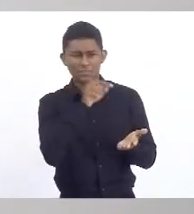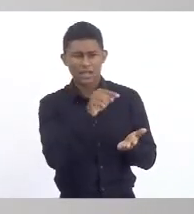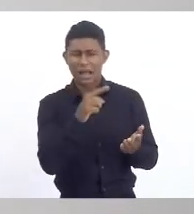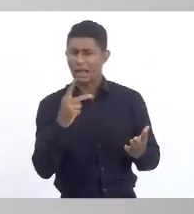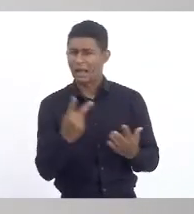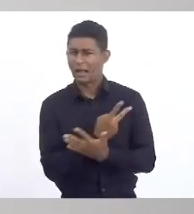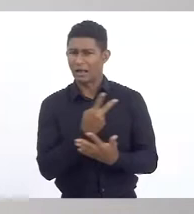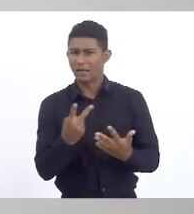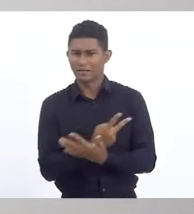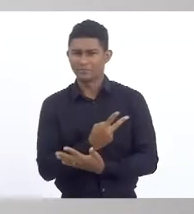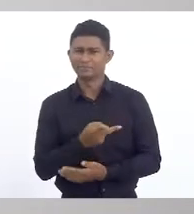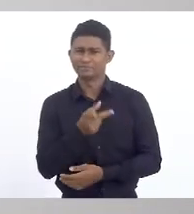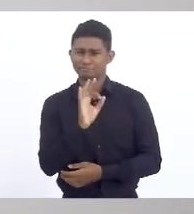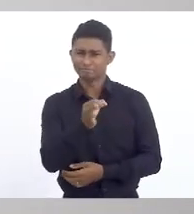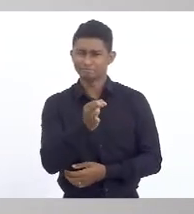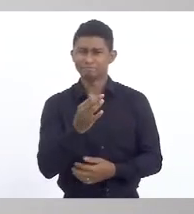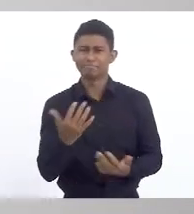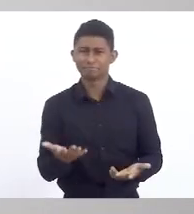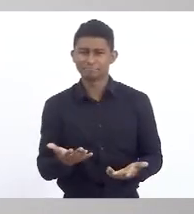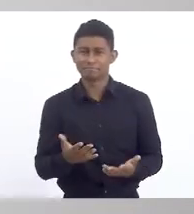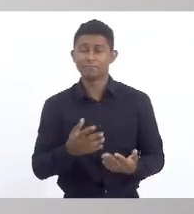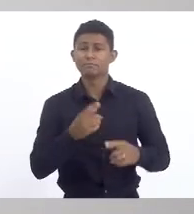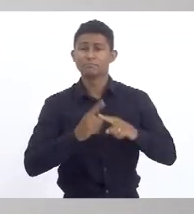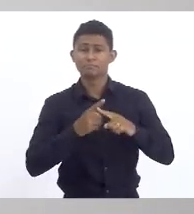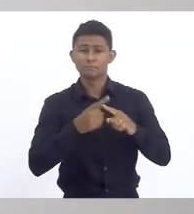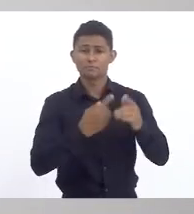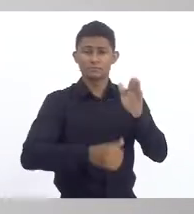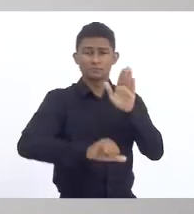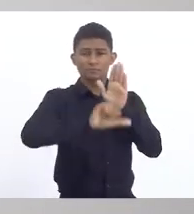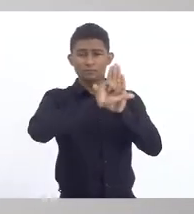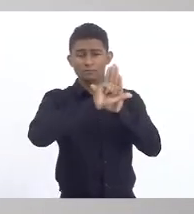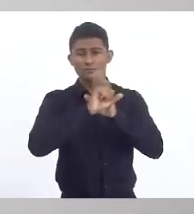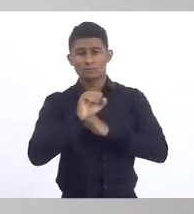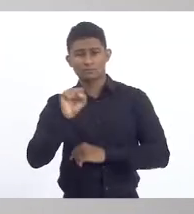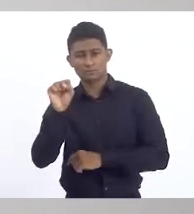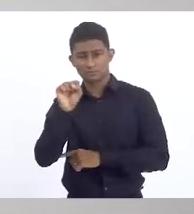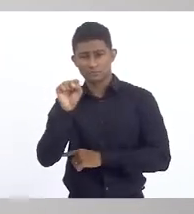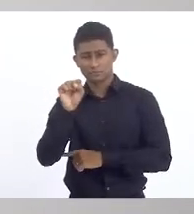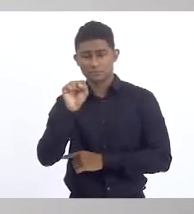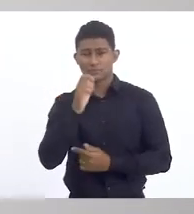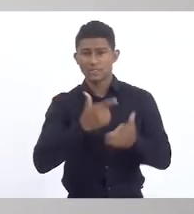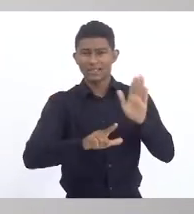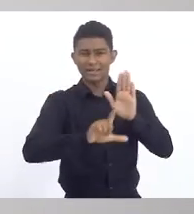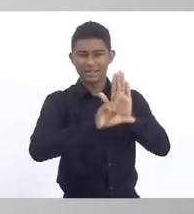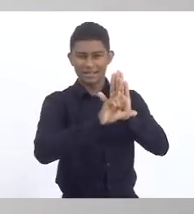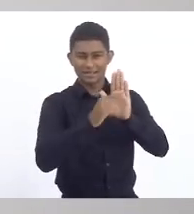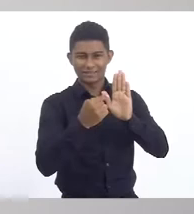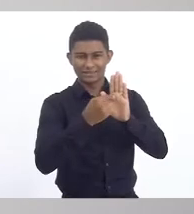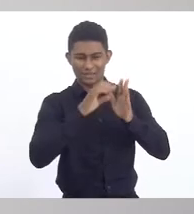fiscal, no sentido do artigo 8 da Lei Complementar